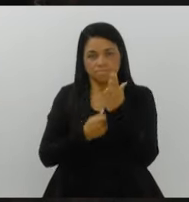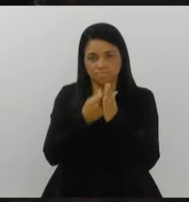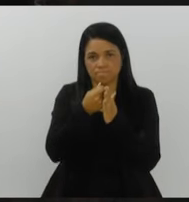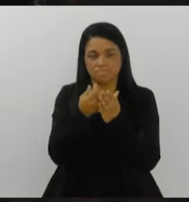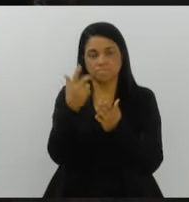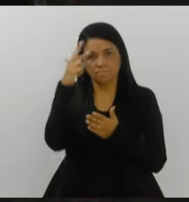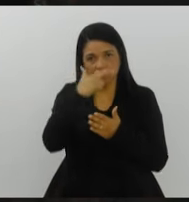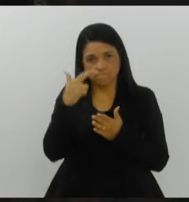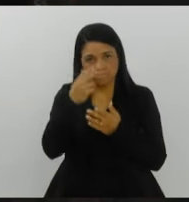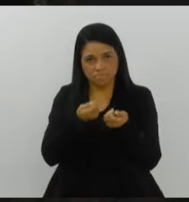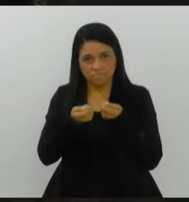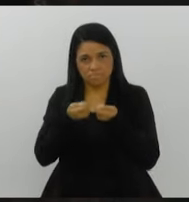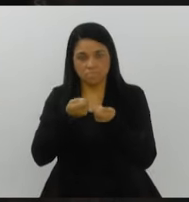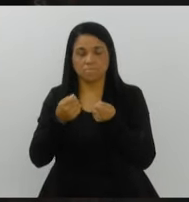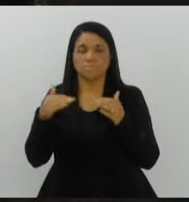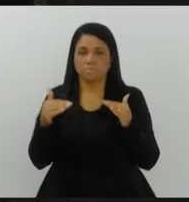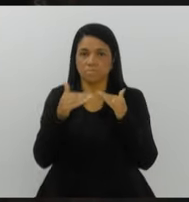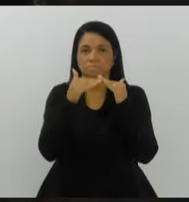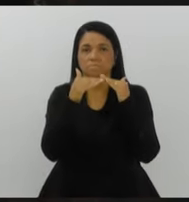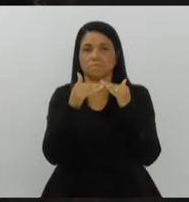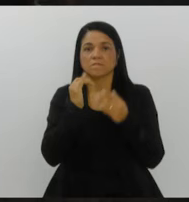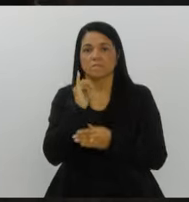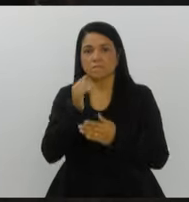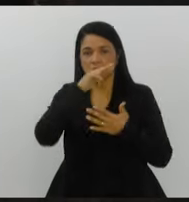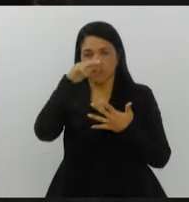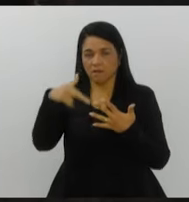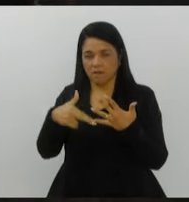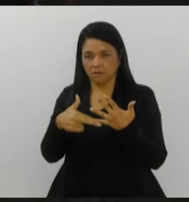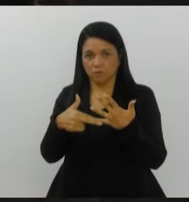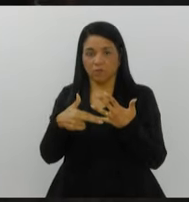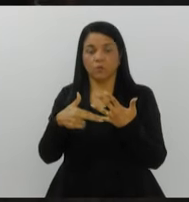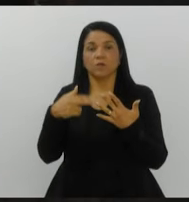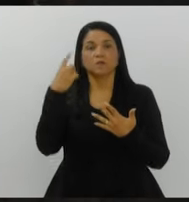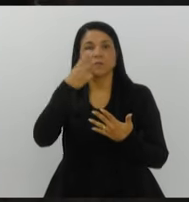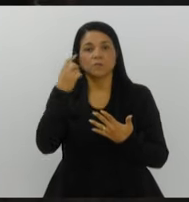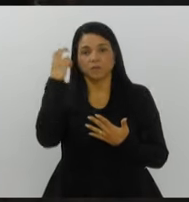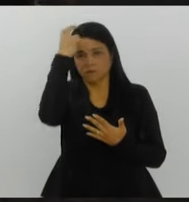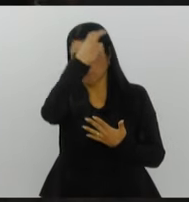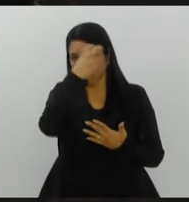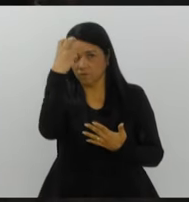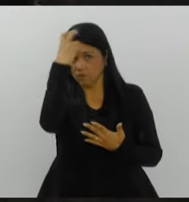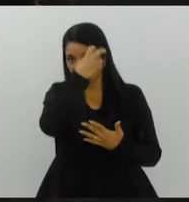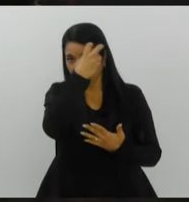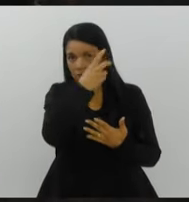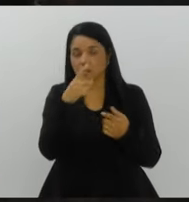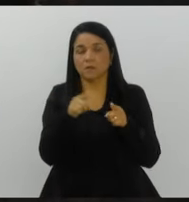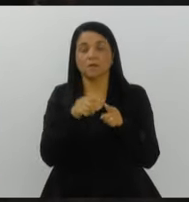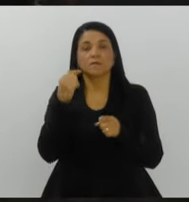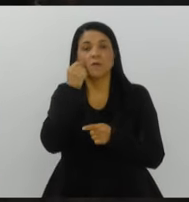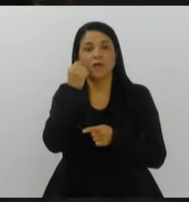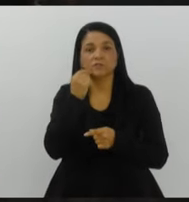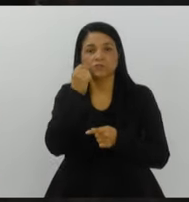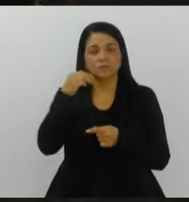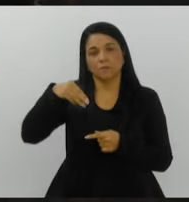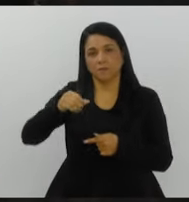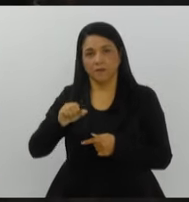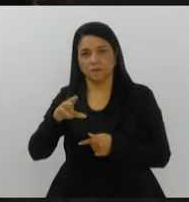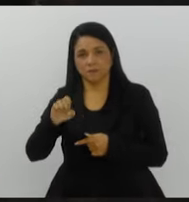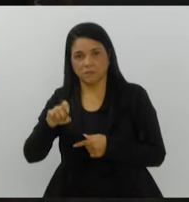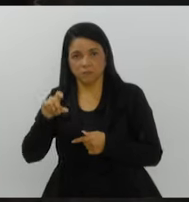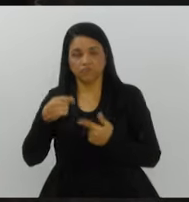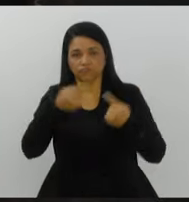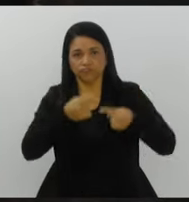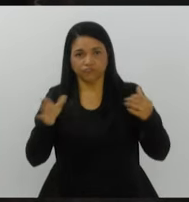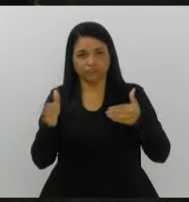e controle favorável. Relatores, deputados Verônica Lima, Giovanni Ratinho e Carlos Macedo. Em discussão, não havendo quem queira